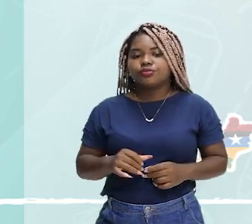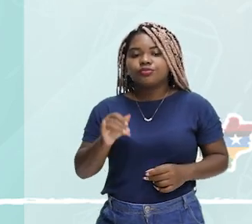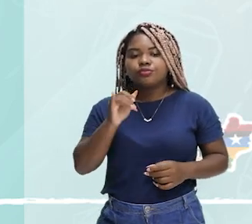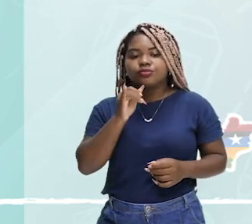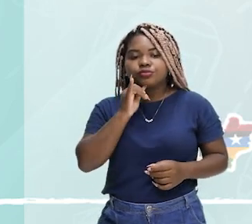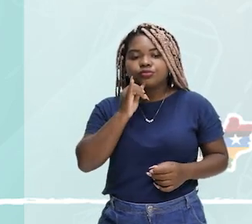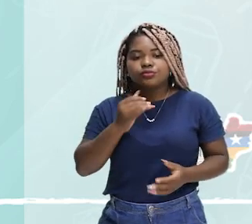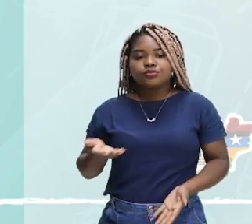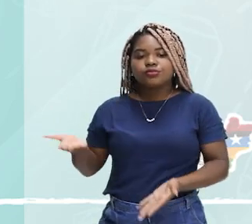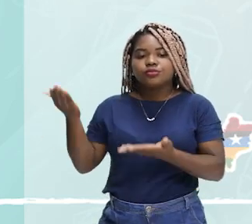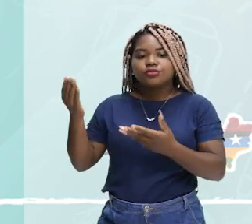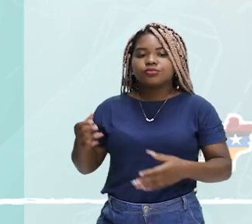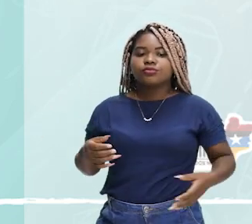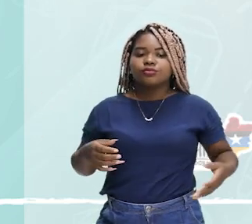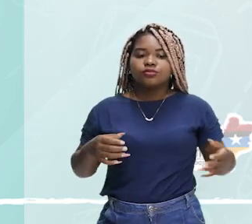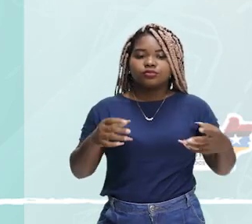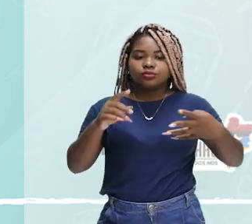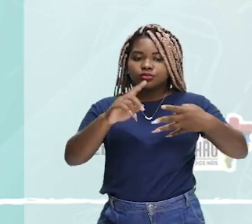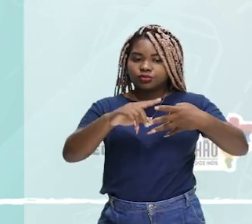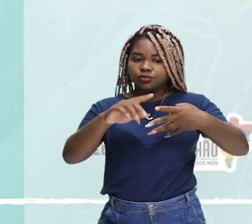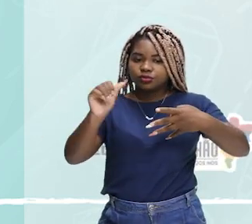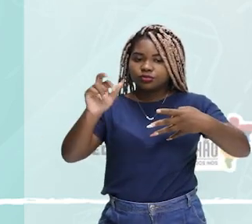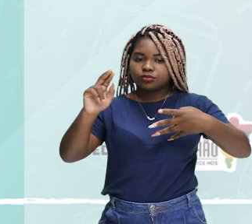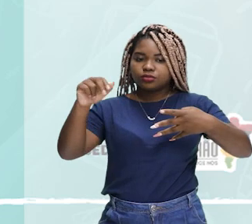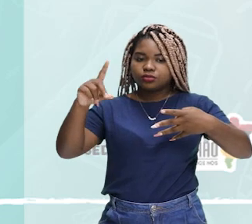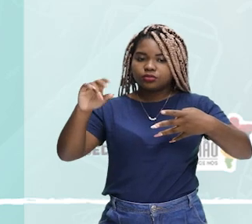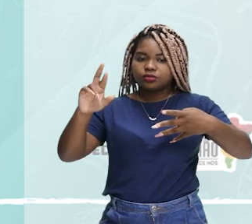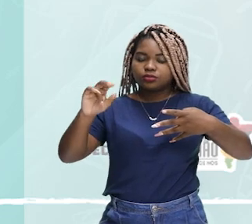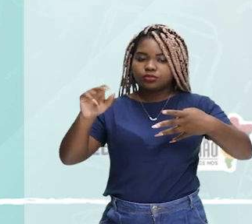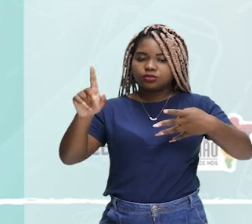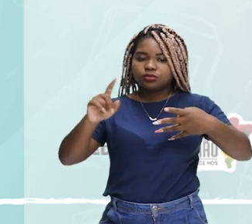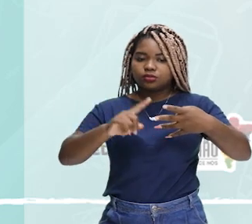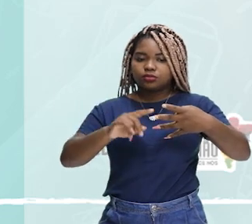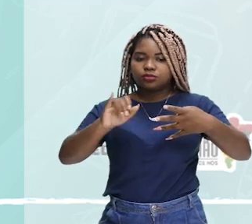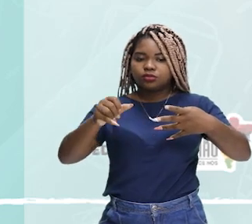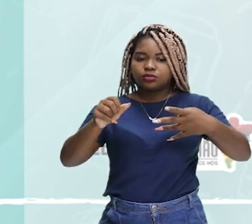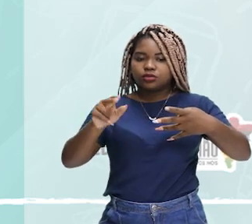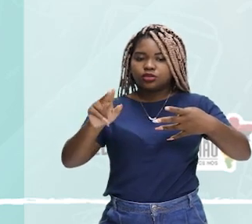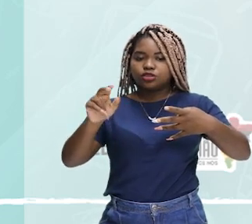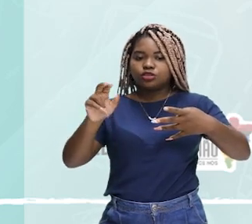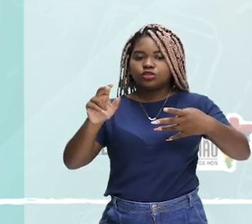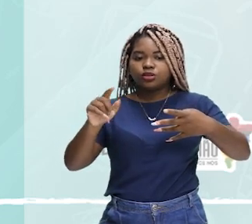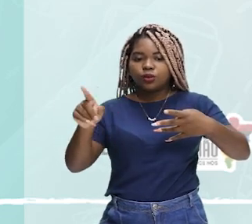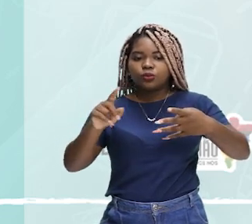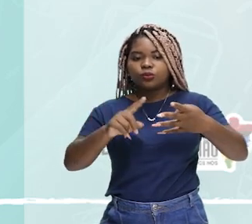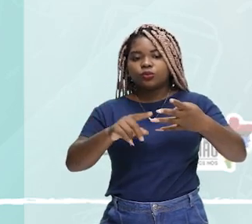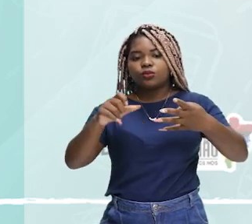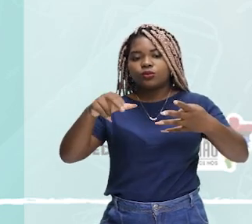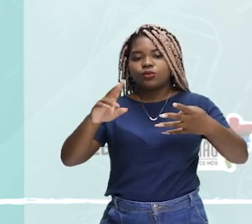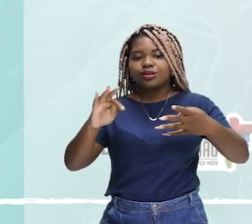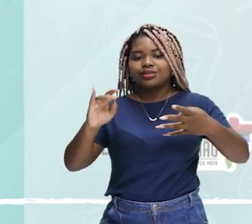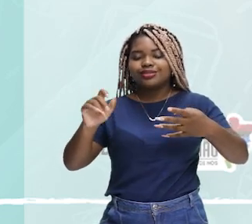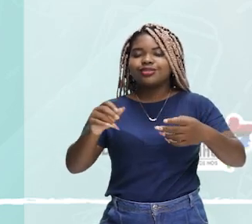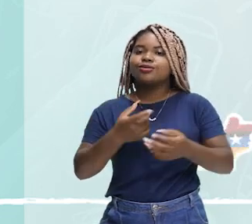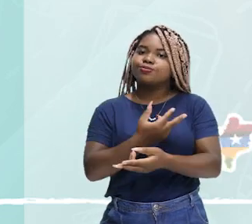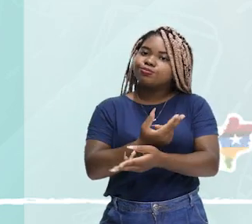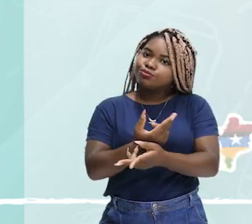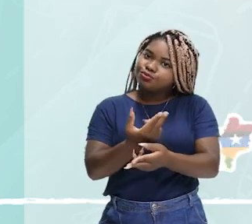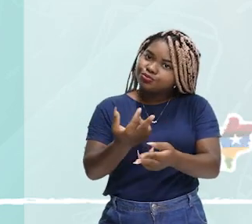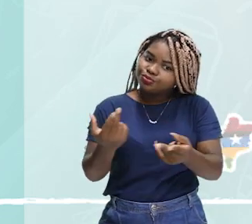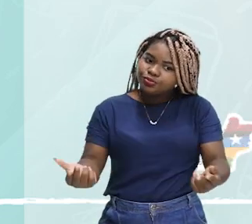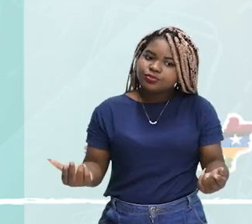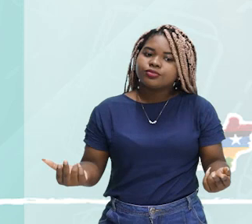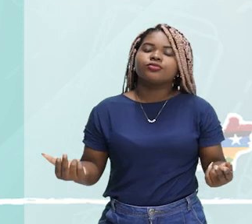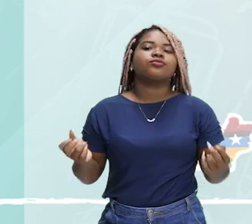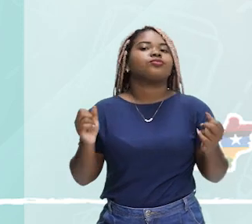exemplos: Carandiru, Jaú, Coati, Tatu e Tatuí. São alguns